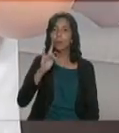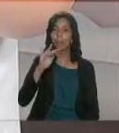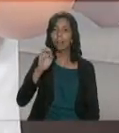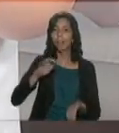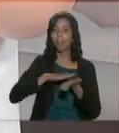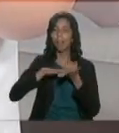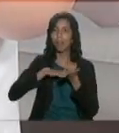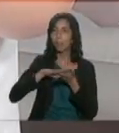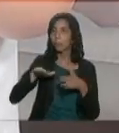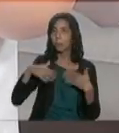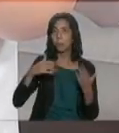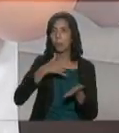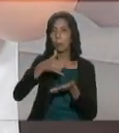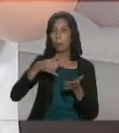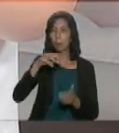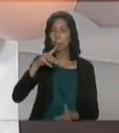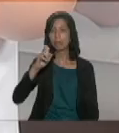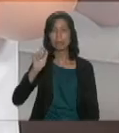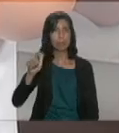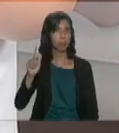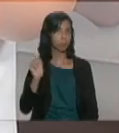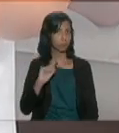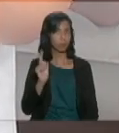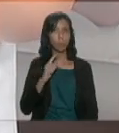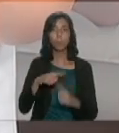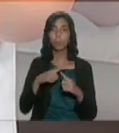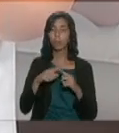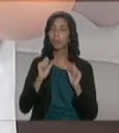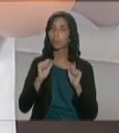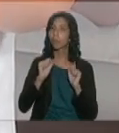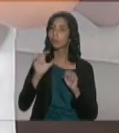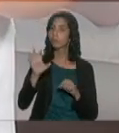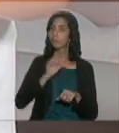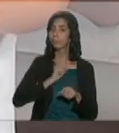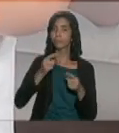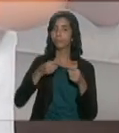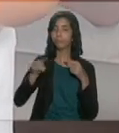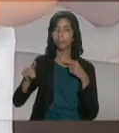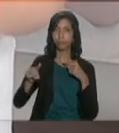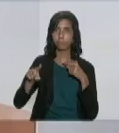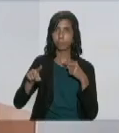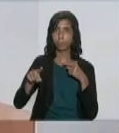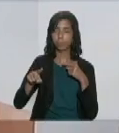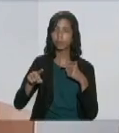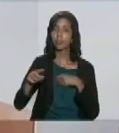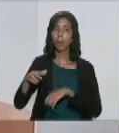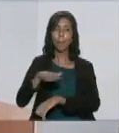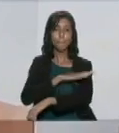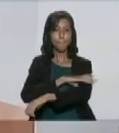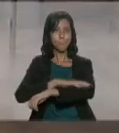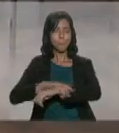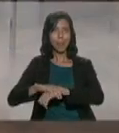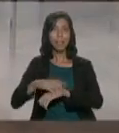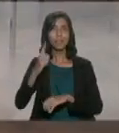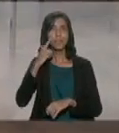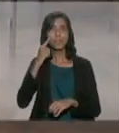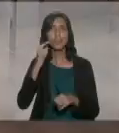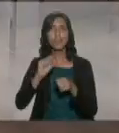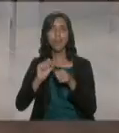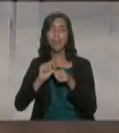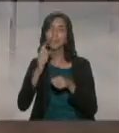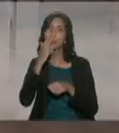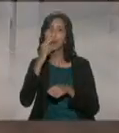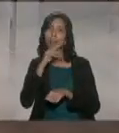creme hidratante, nem óleo mineral, porque isso pode dar algum tipo de reação. E aí, no bracinho, eu vi que você faz assim